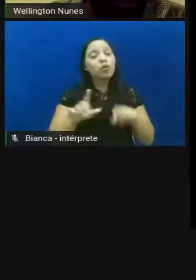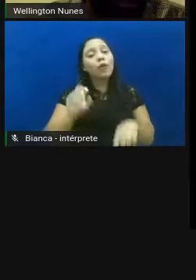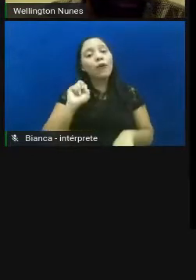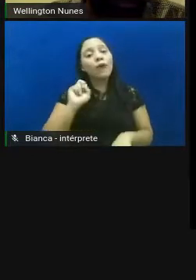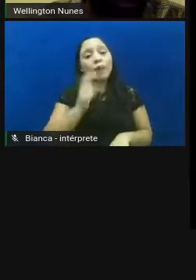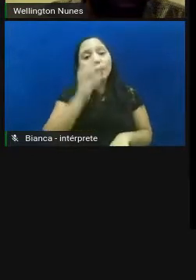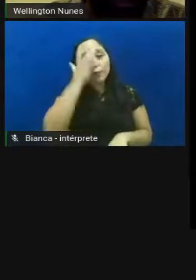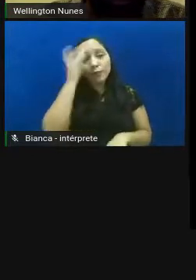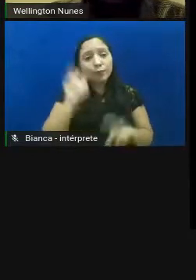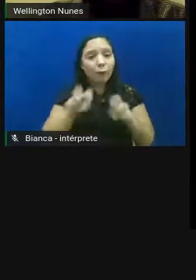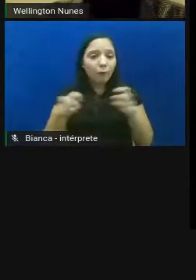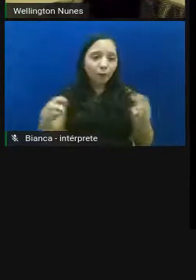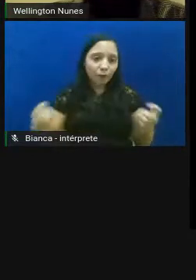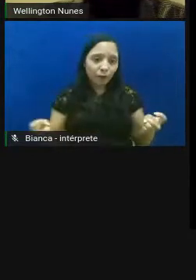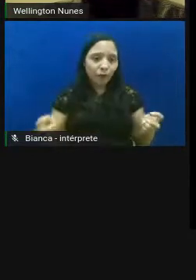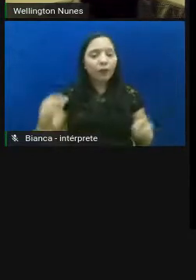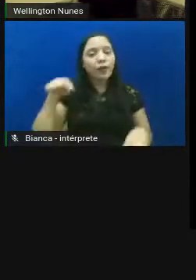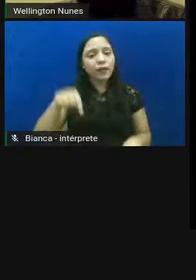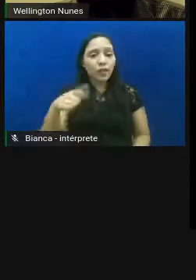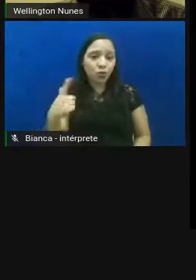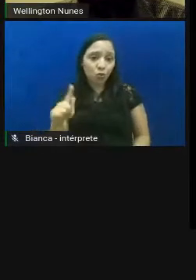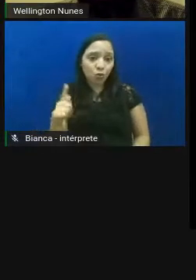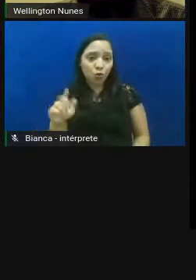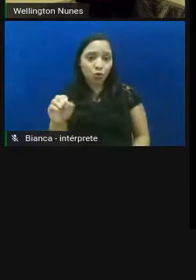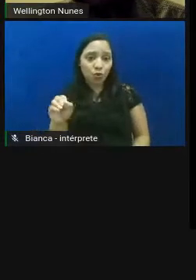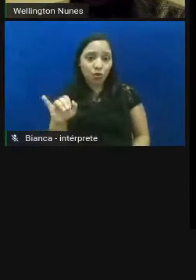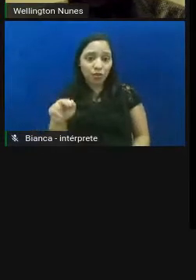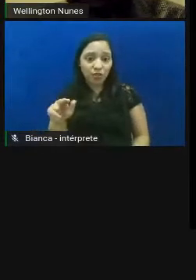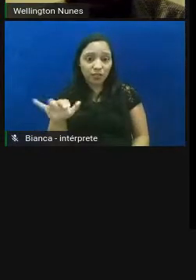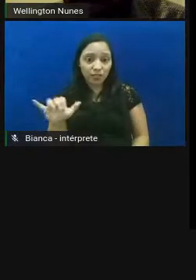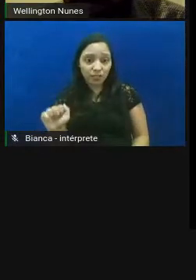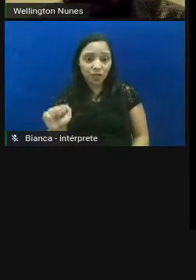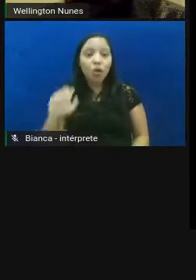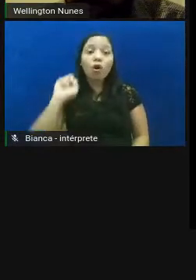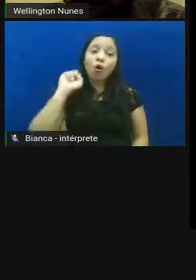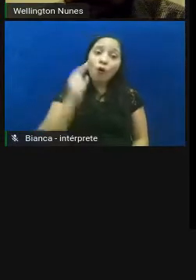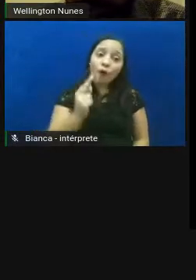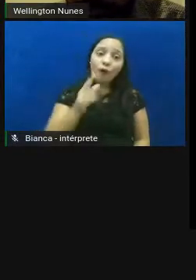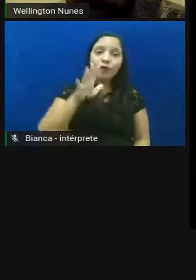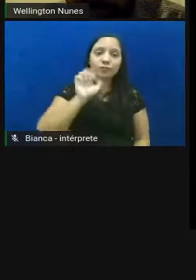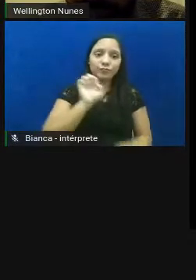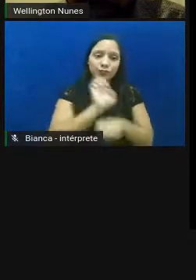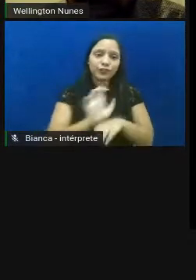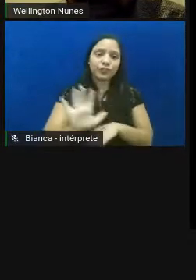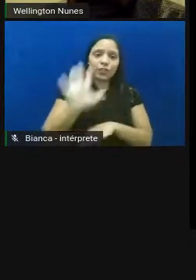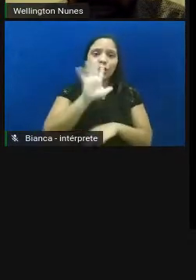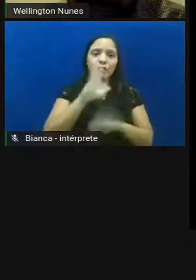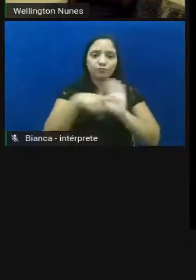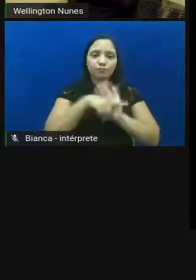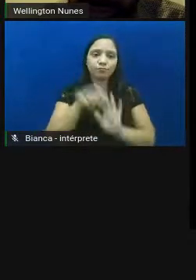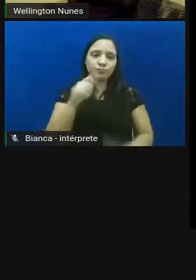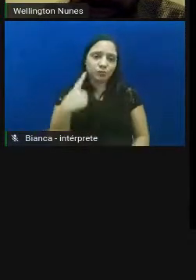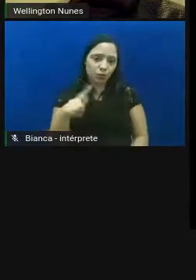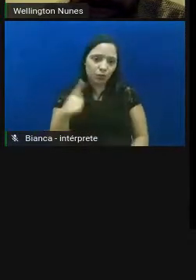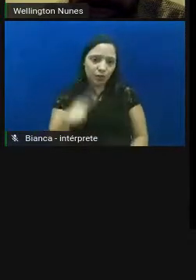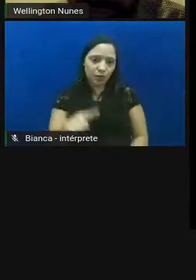Goiás. Então, você consegue aqui mostrar, nessa data aqui, que foi 22/4, você tinha a